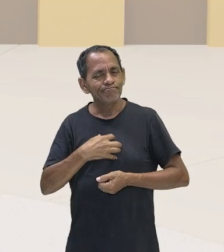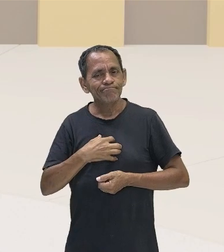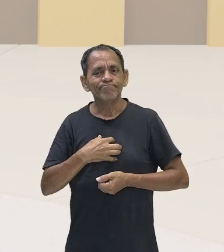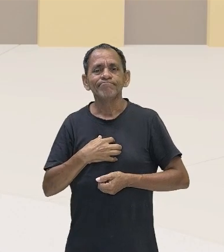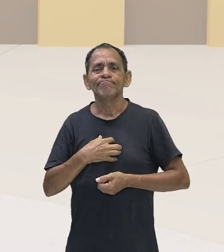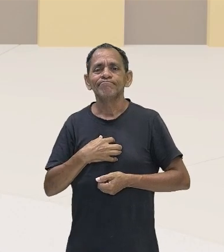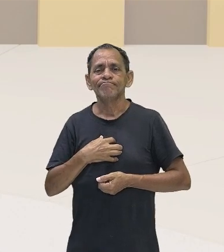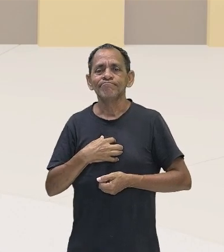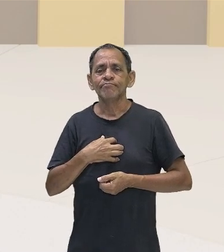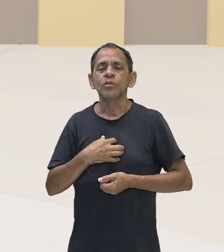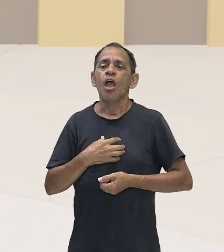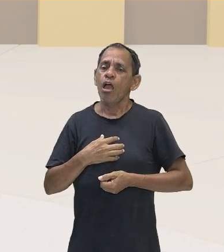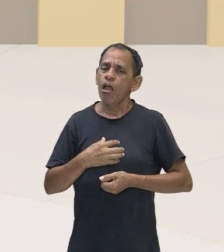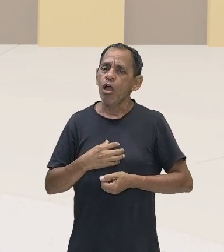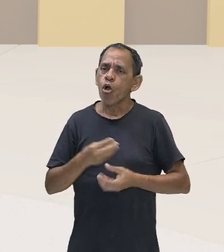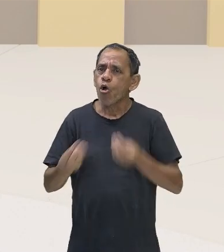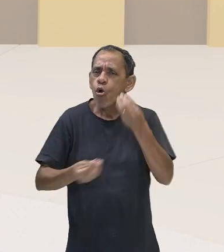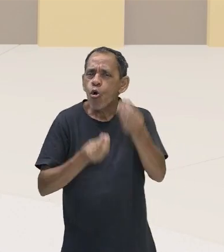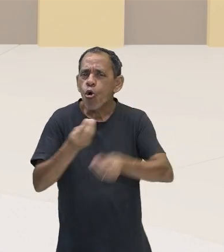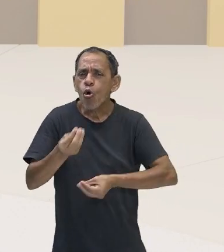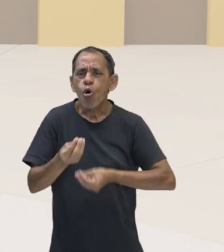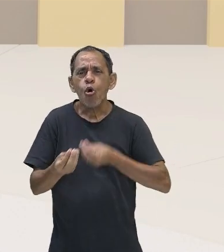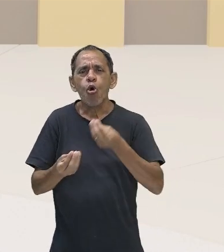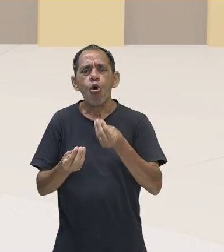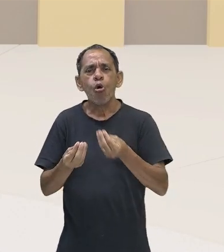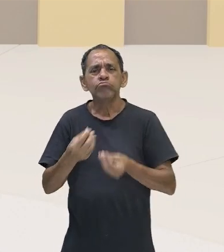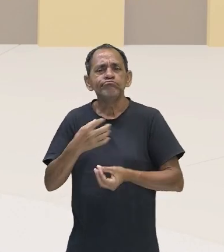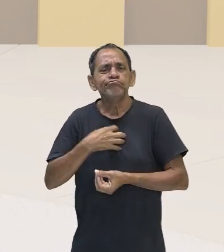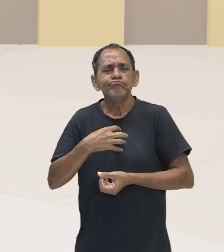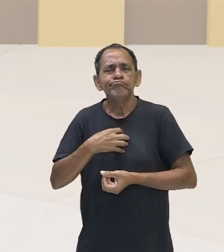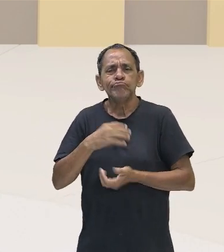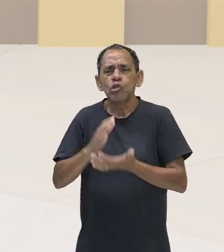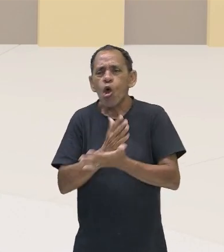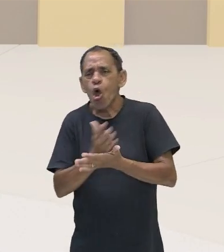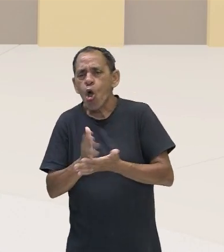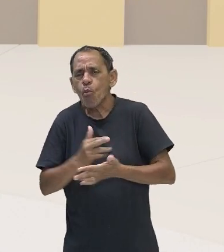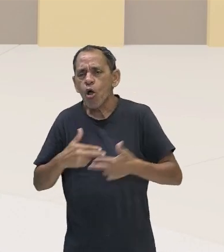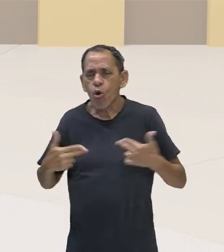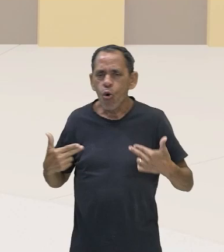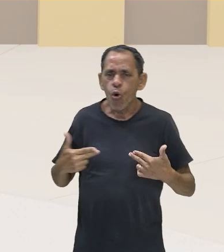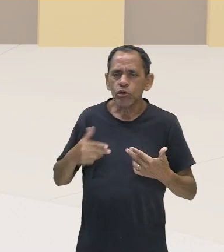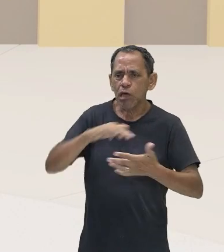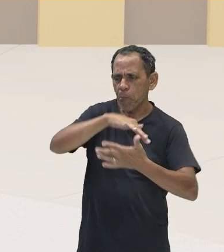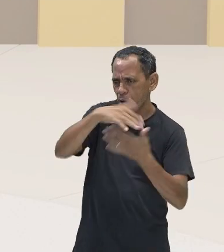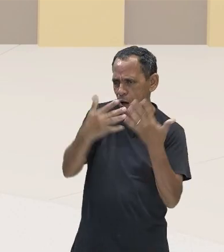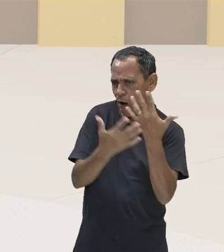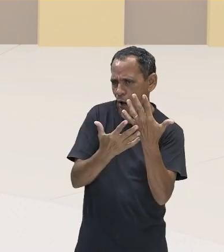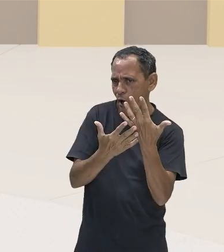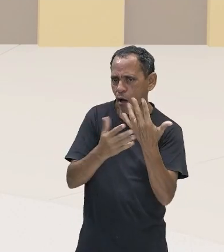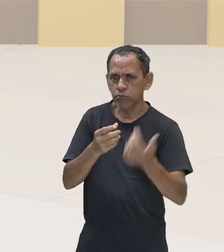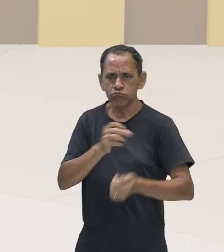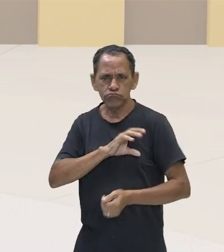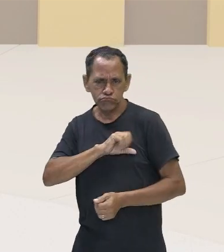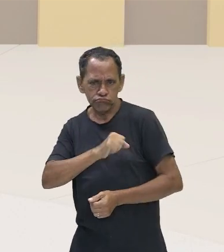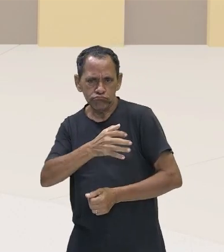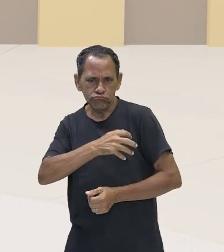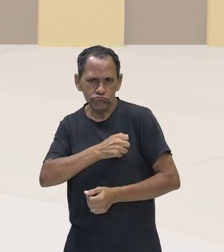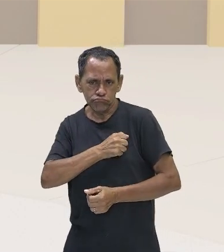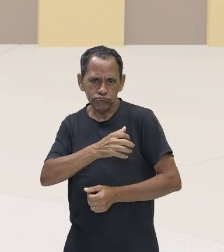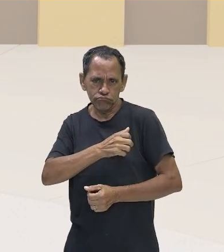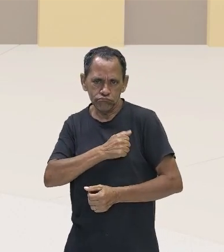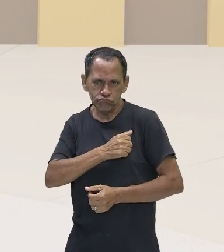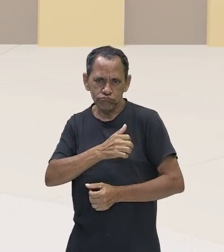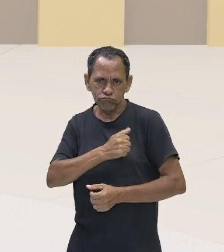sinto algo? As minhas mãos começam a suar, o meu batimento acelera, as crenças, tá?